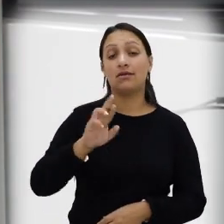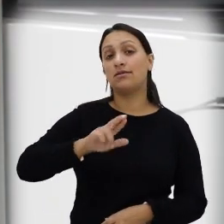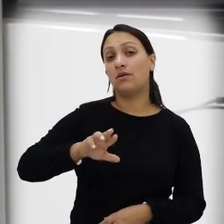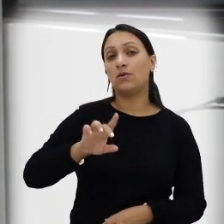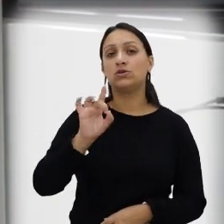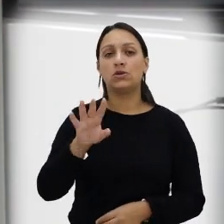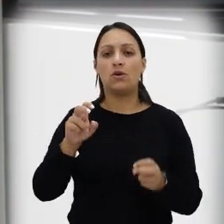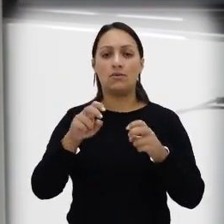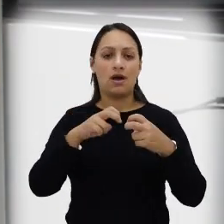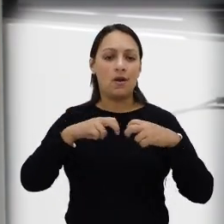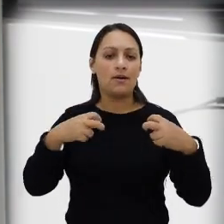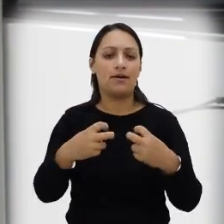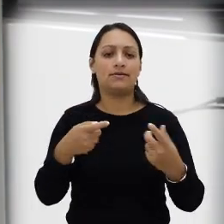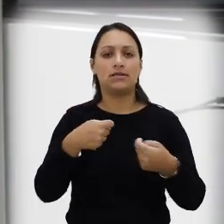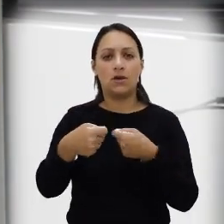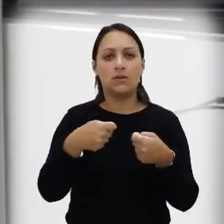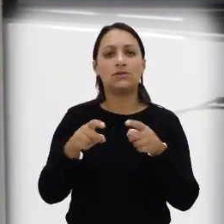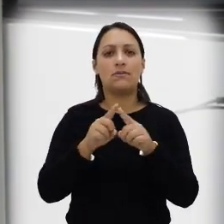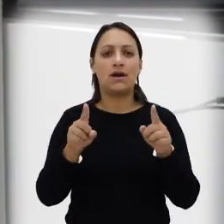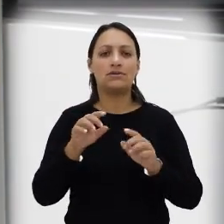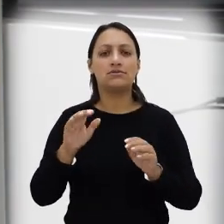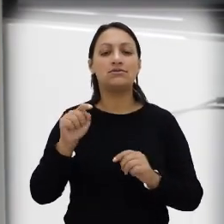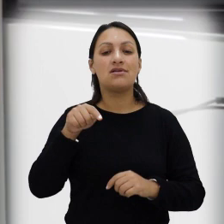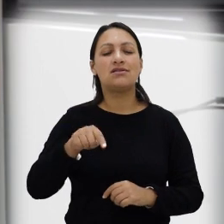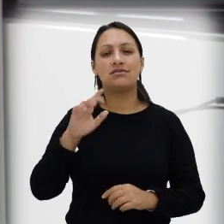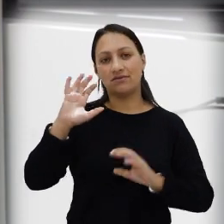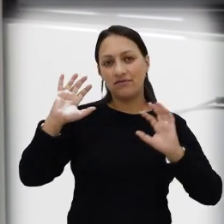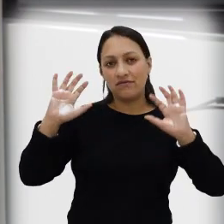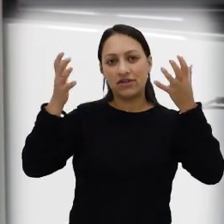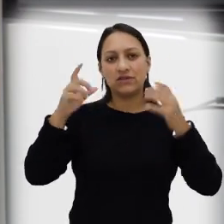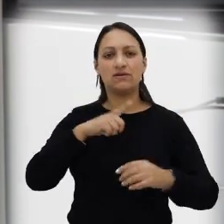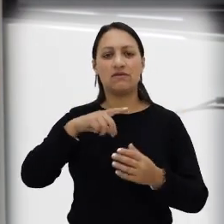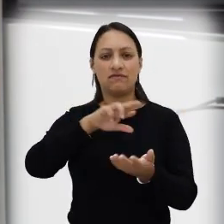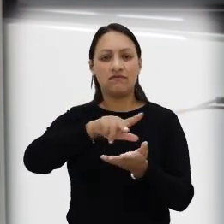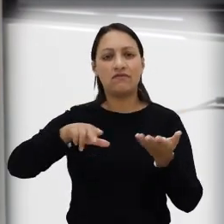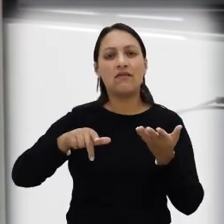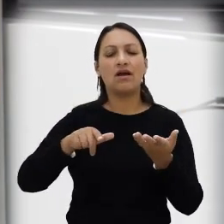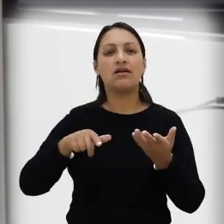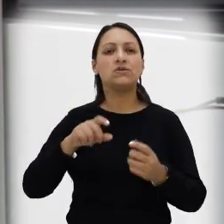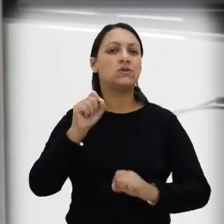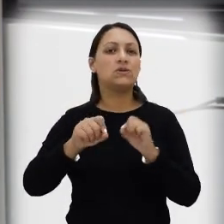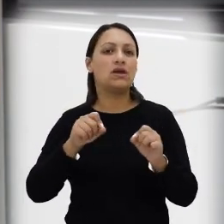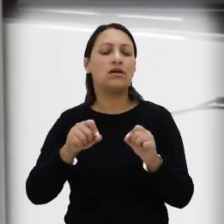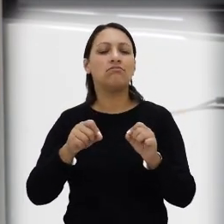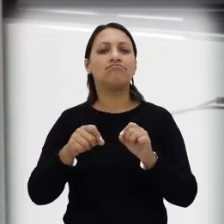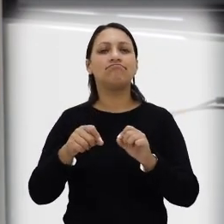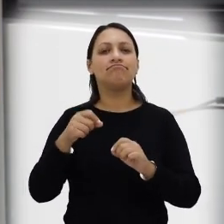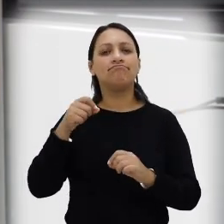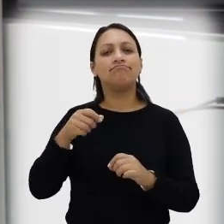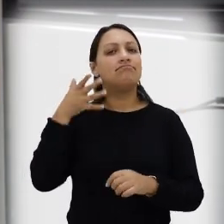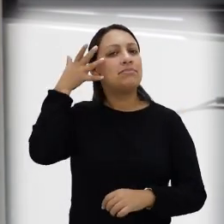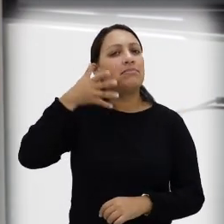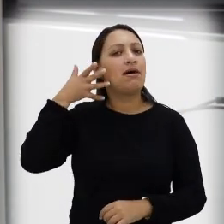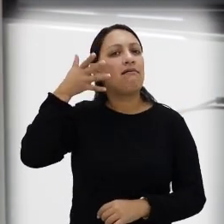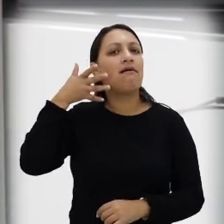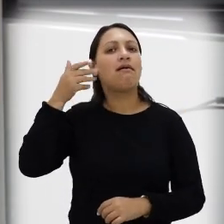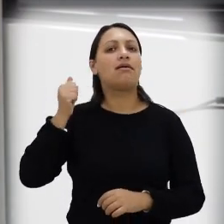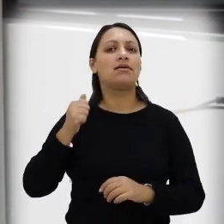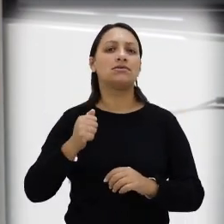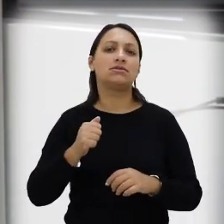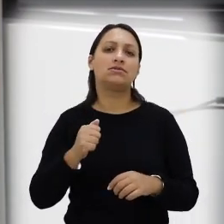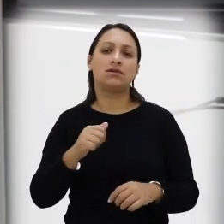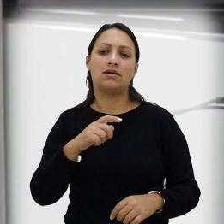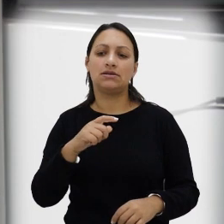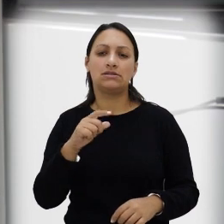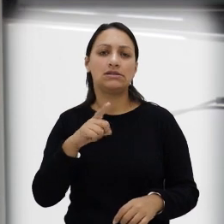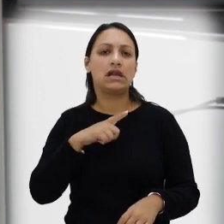rodada de negócio, mas durante esse evento nós termos várias atrações, como um ciclo de palestras, como a gente vai